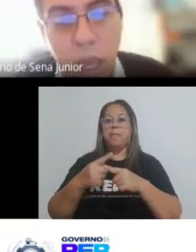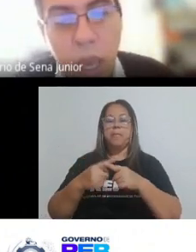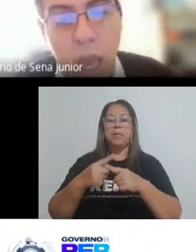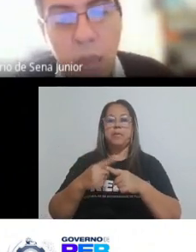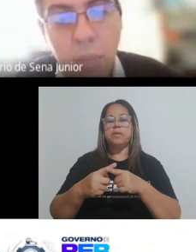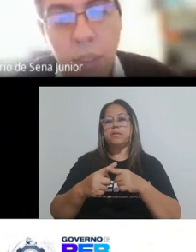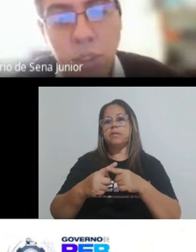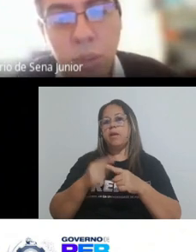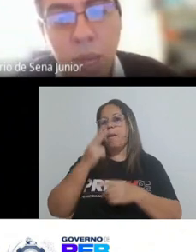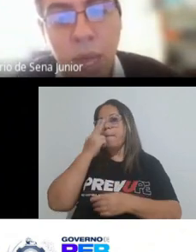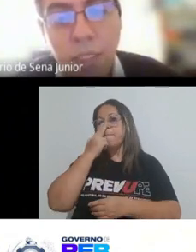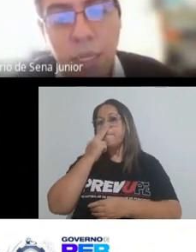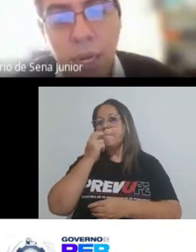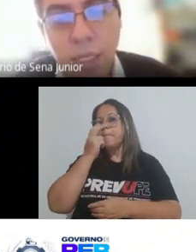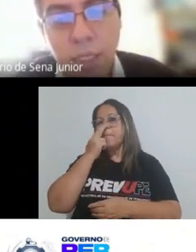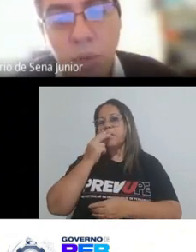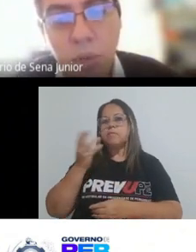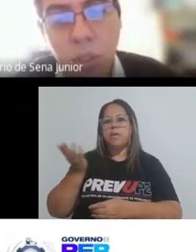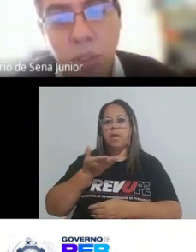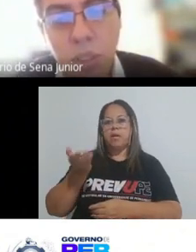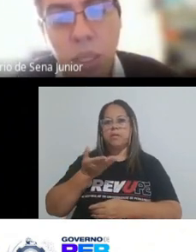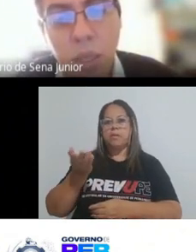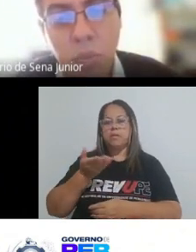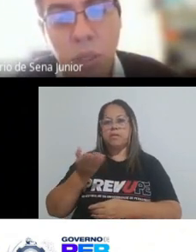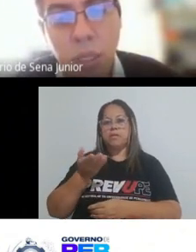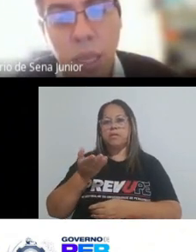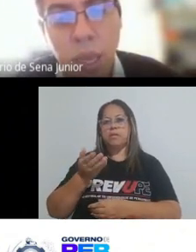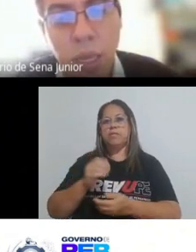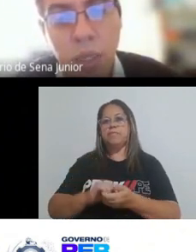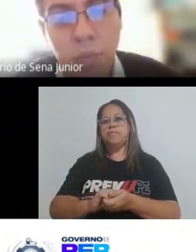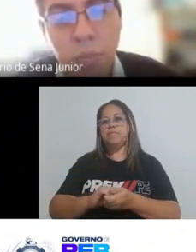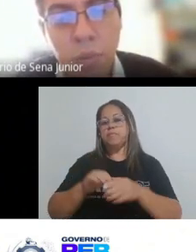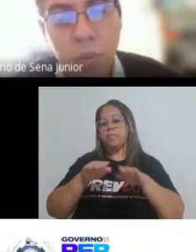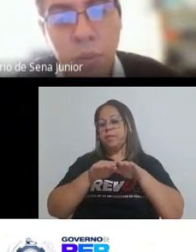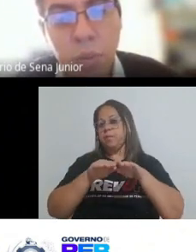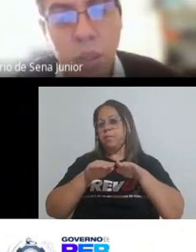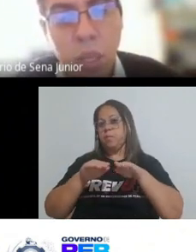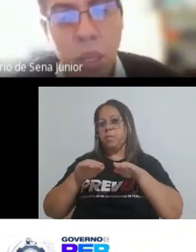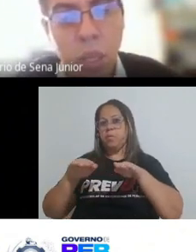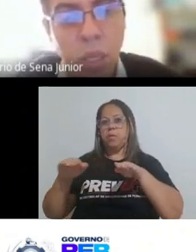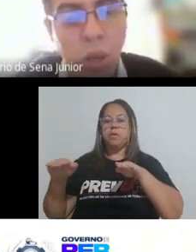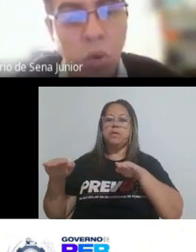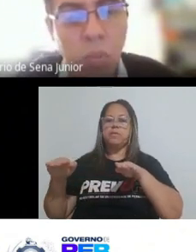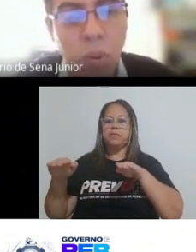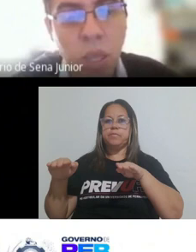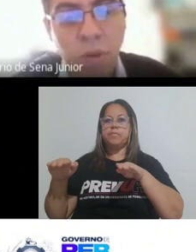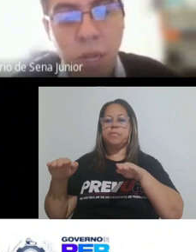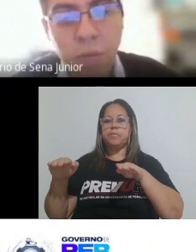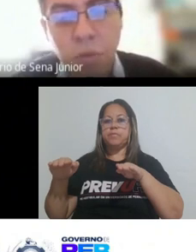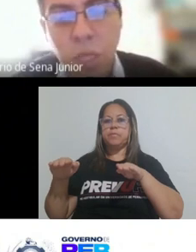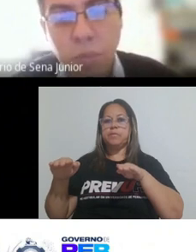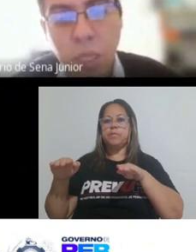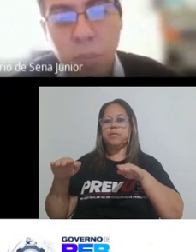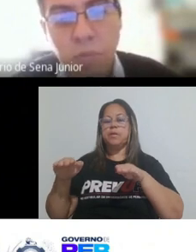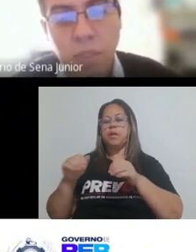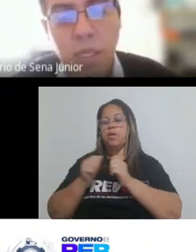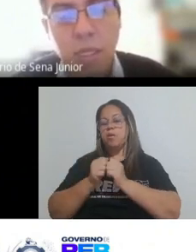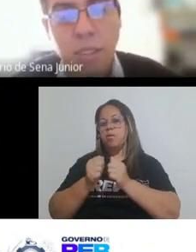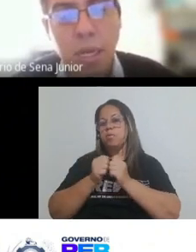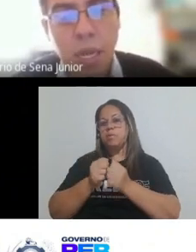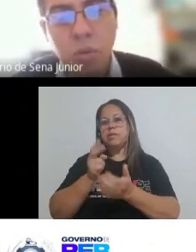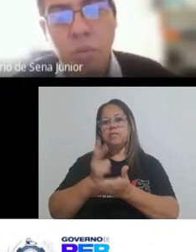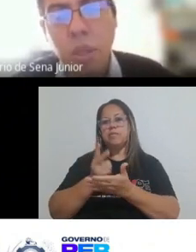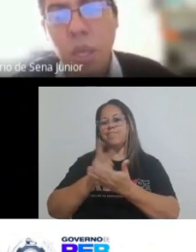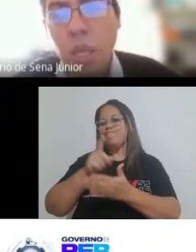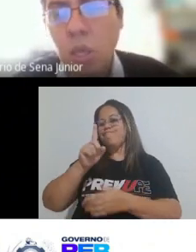à mesma aceleração. Então, esse termo linear que acompanha a variável tempo sempre vai ser